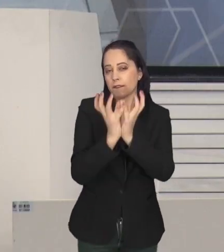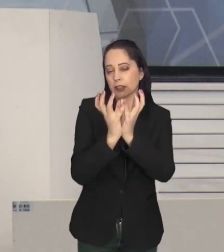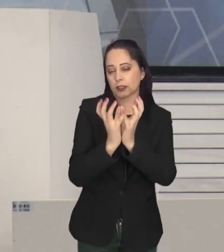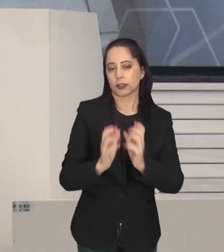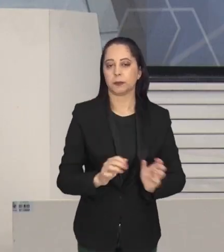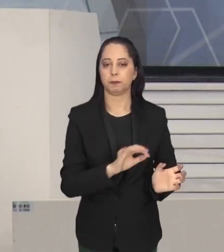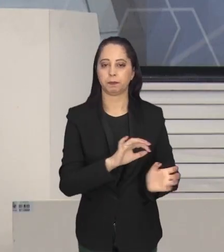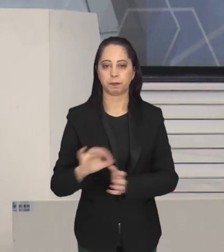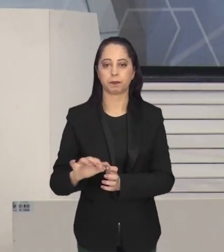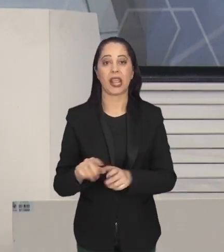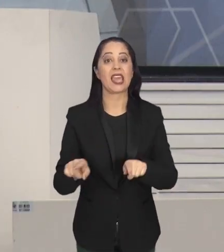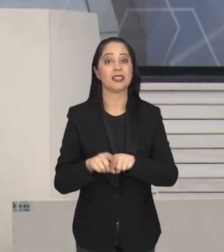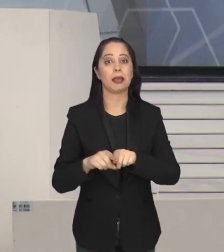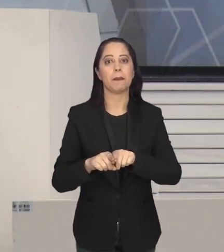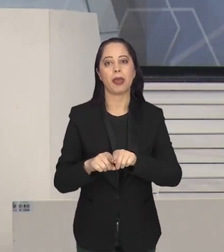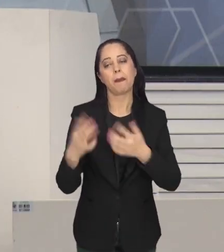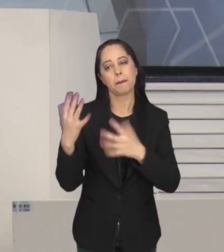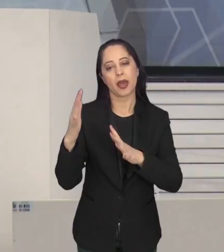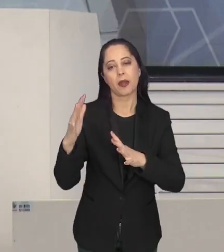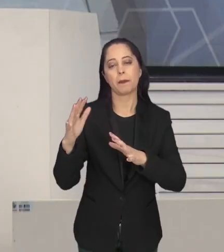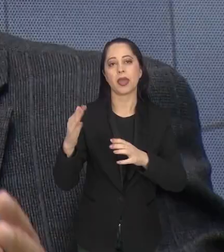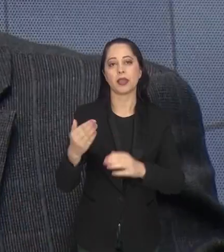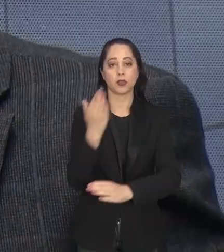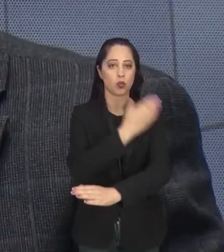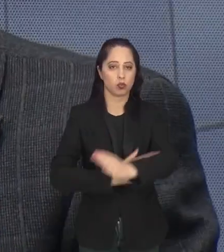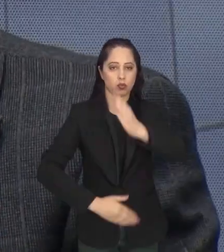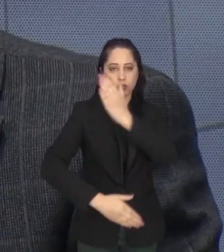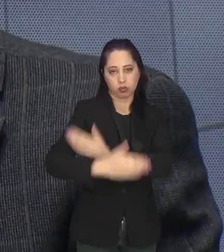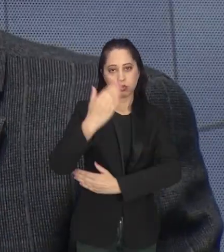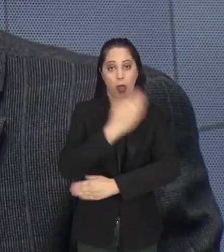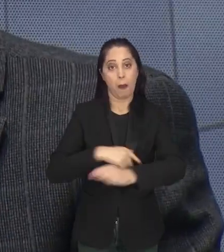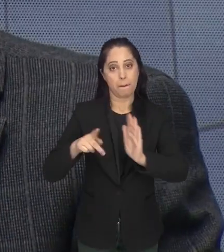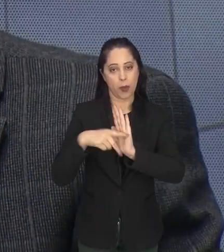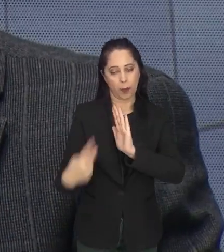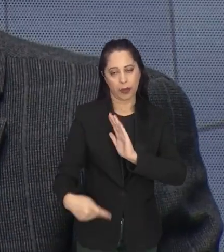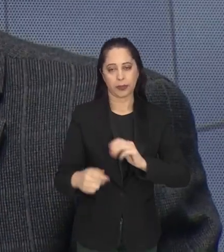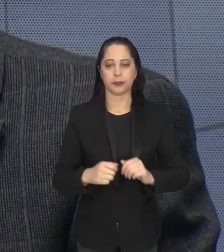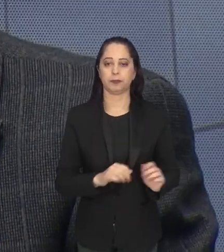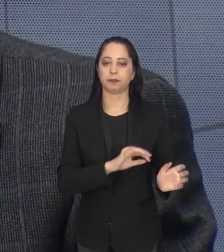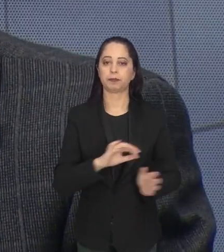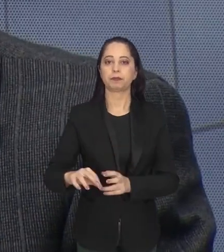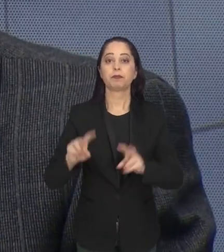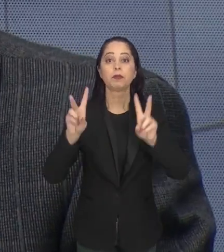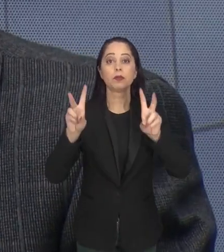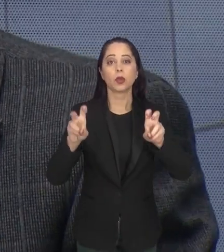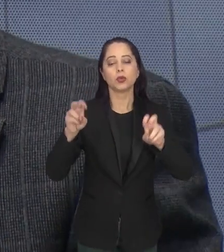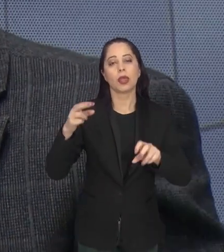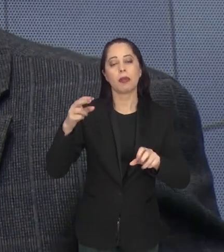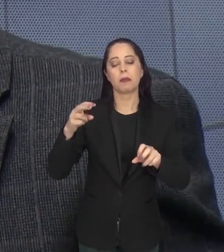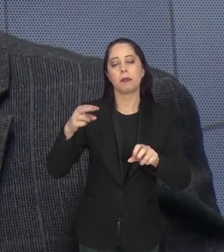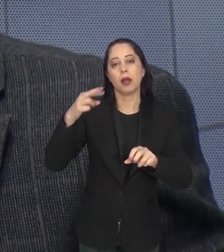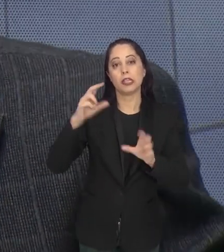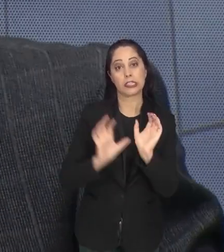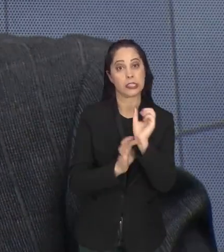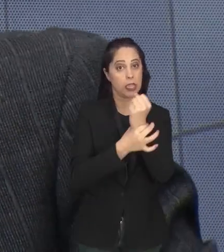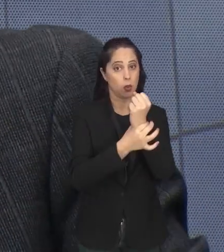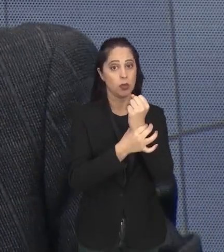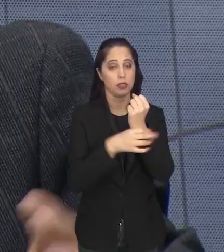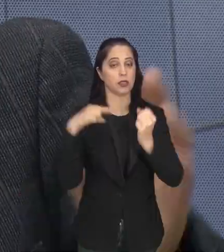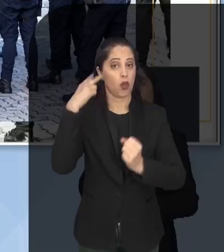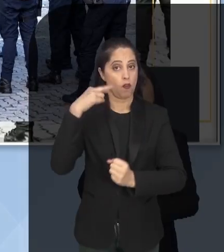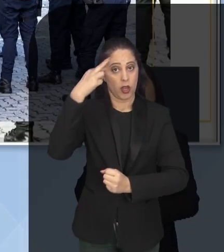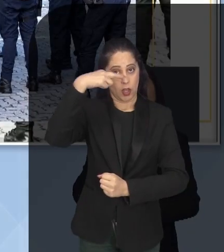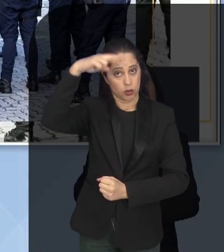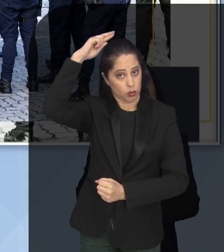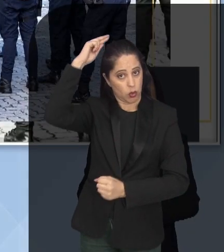também parabenizou o paratletismo da cidade. E o tema defendido pelo vereador Robertinho da Padaria foi segurança